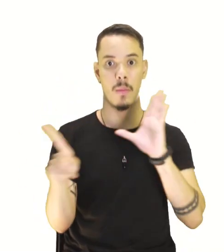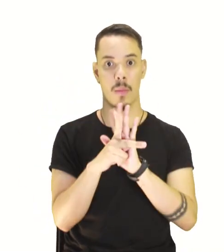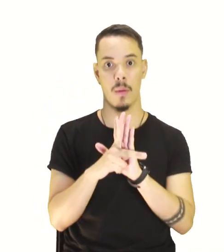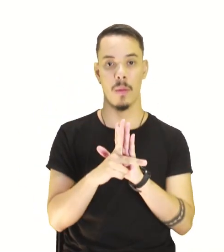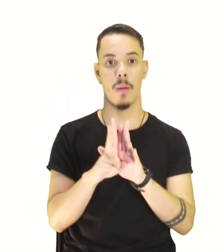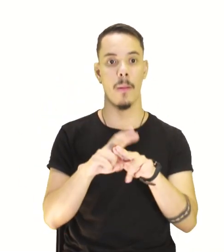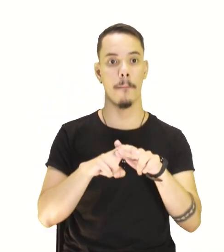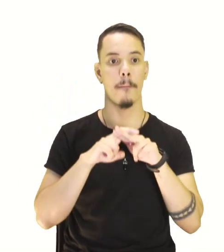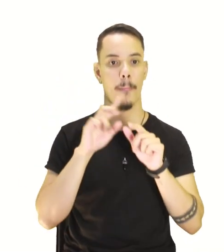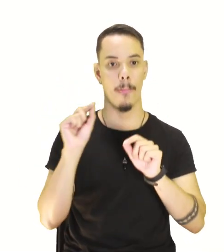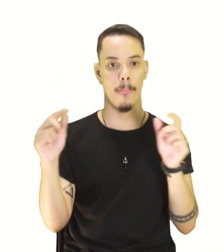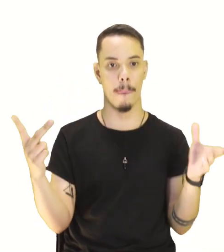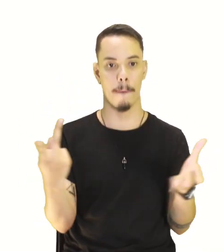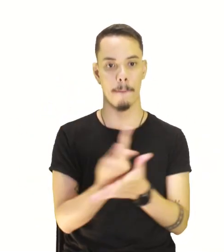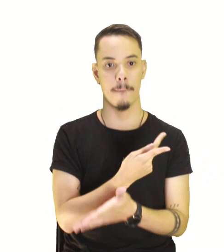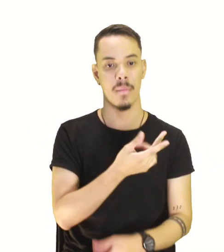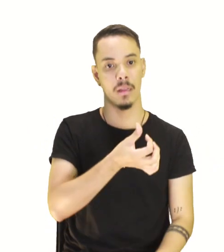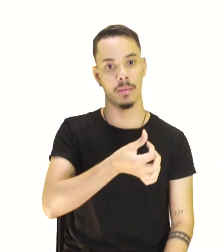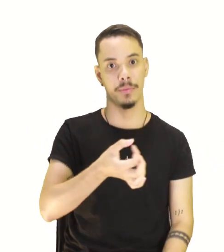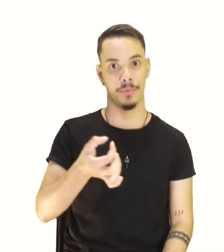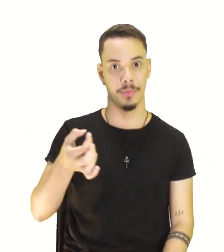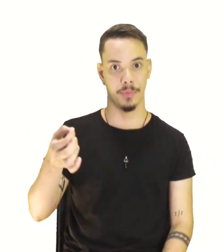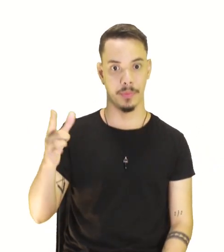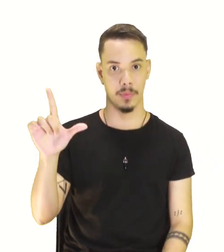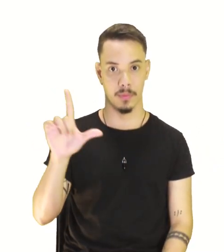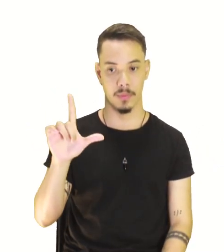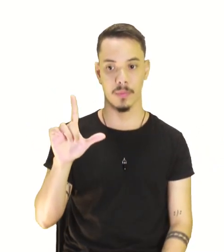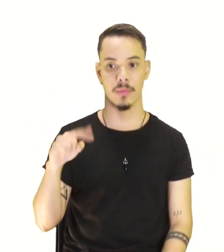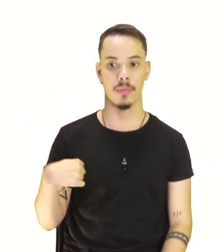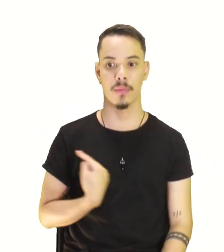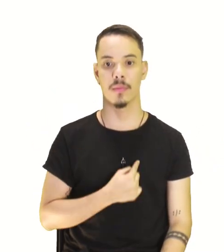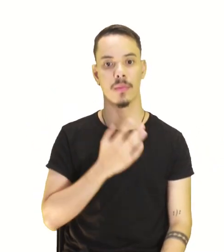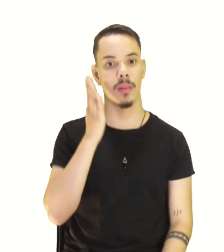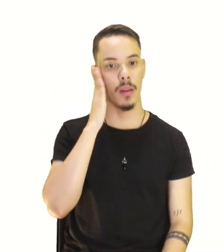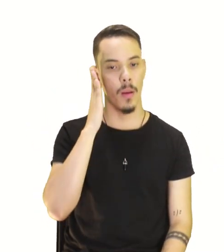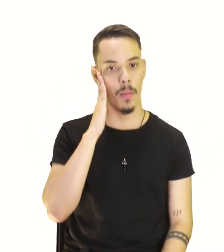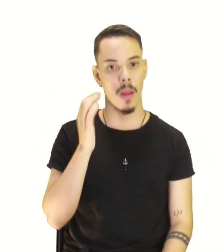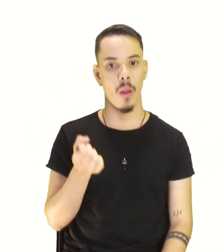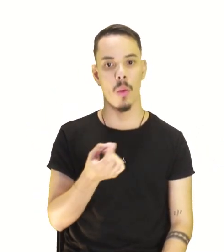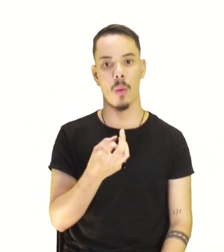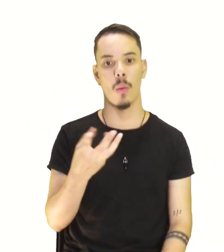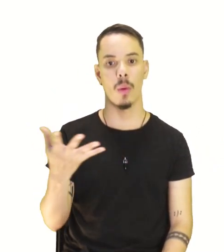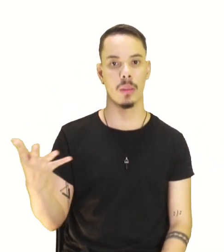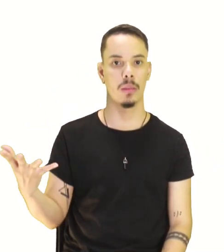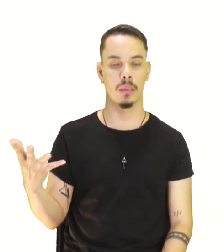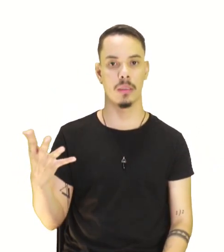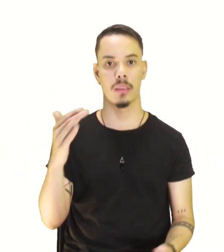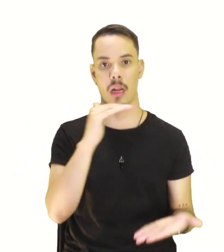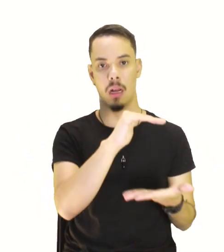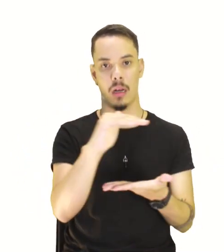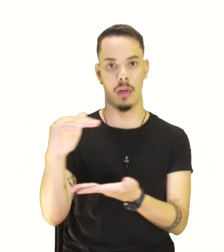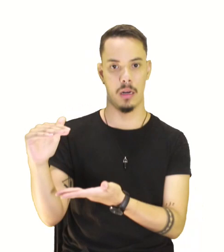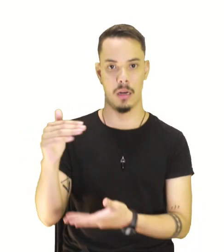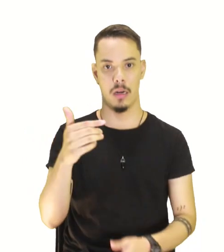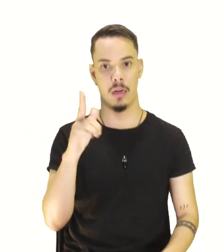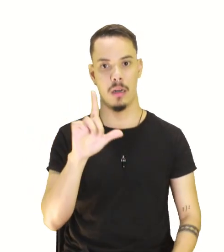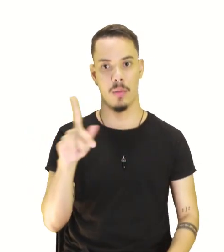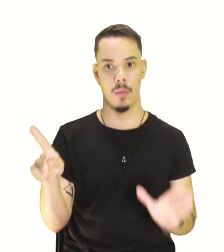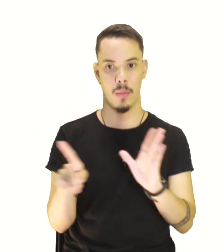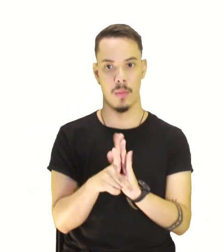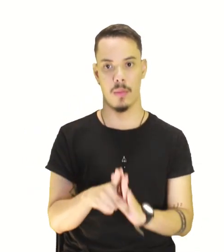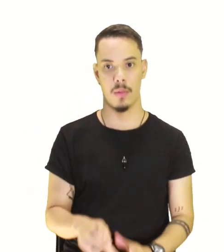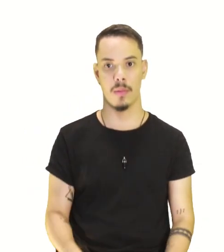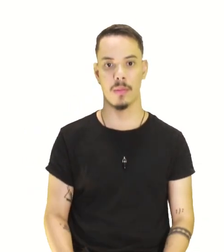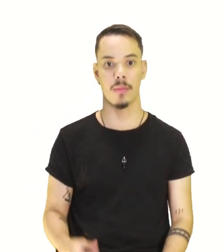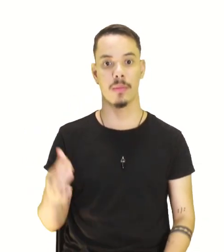se foram 600 litros de leite, ele quer saber quantas vaquinhas. Isso. Então agora eu vou colocar o 600 aqui, ó,